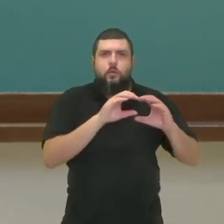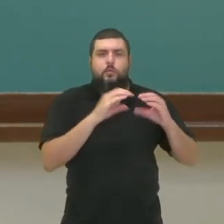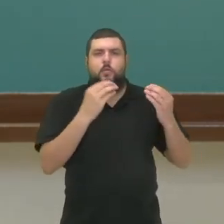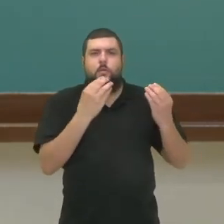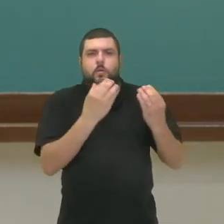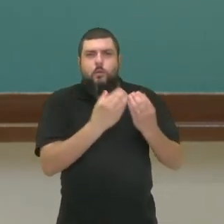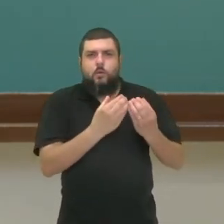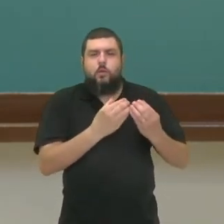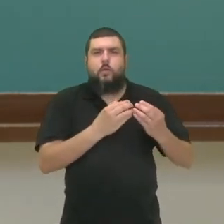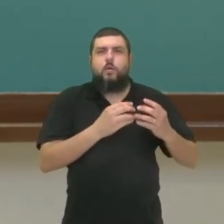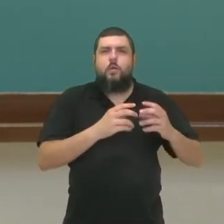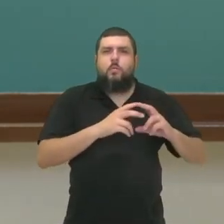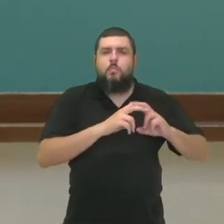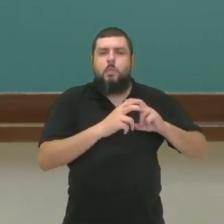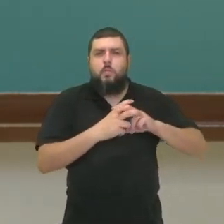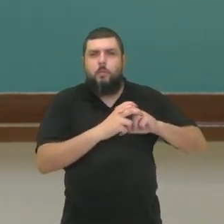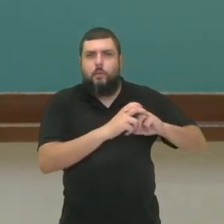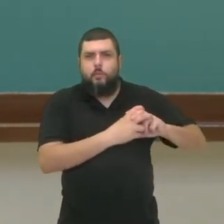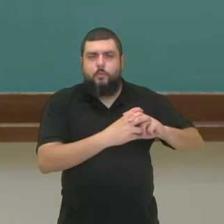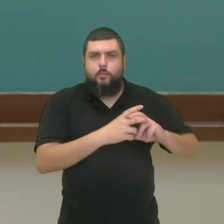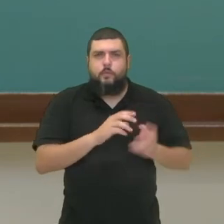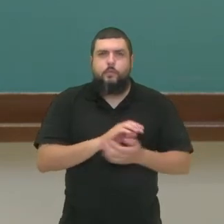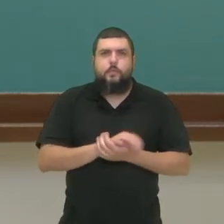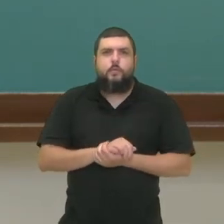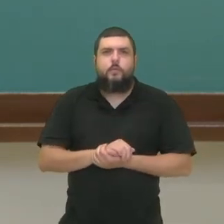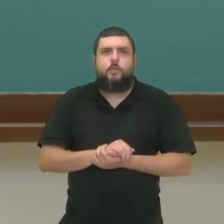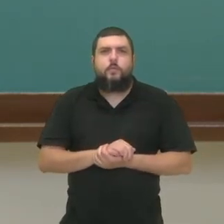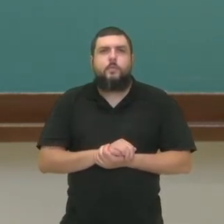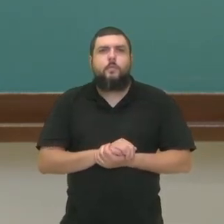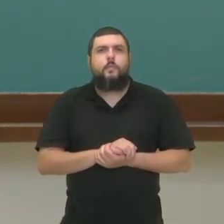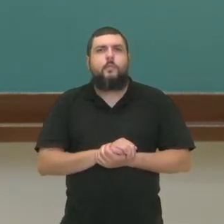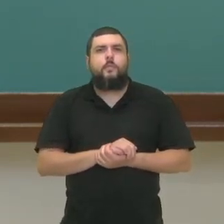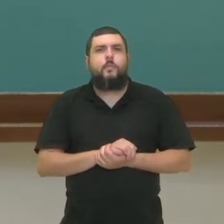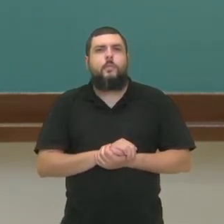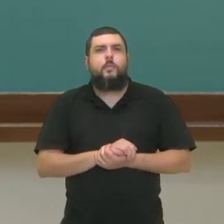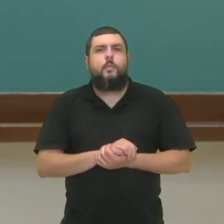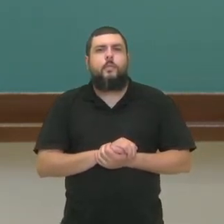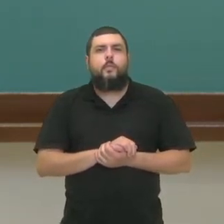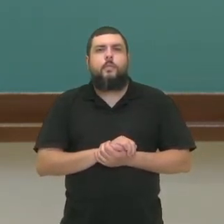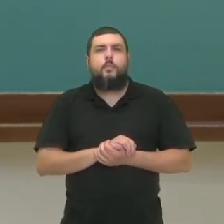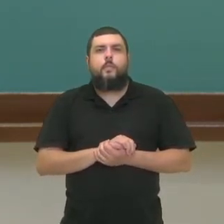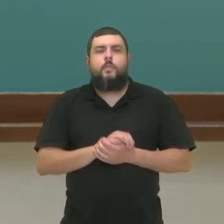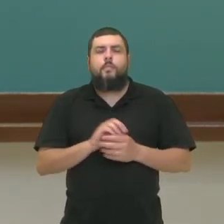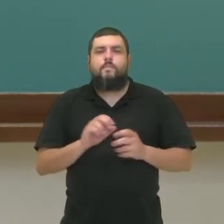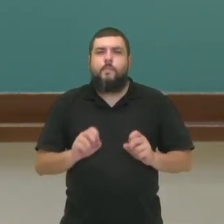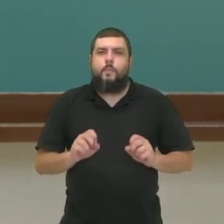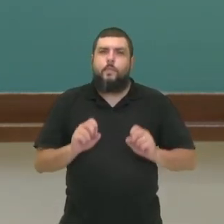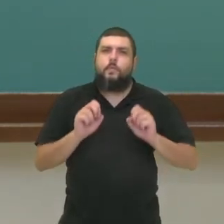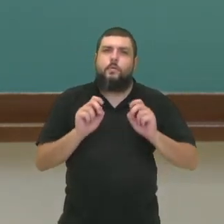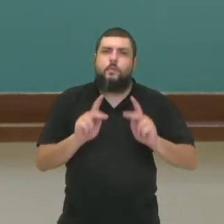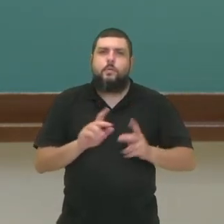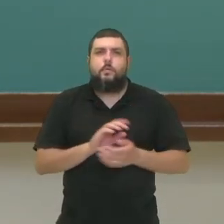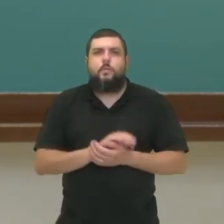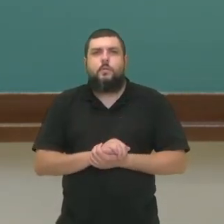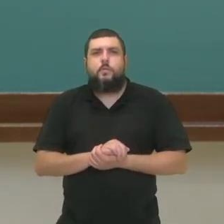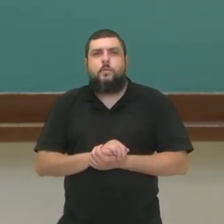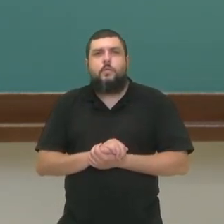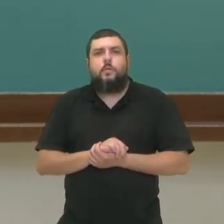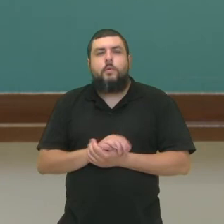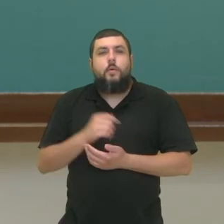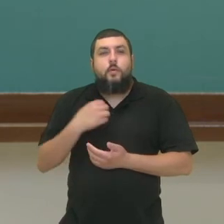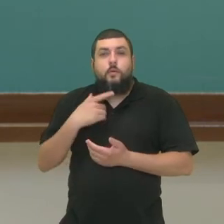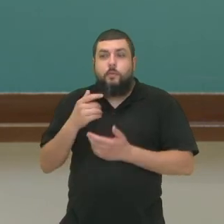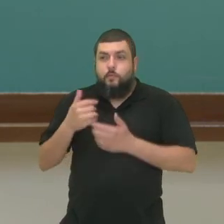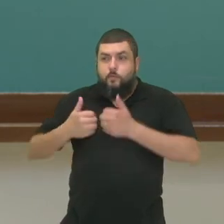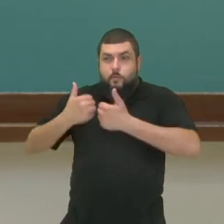eram estádios, com um conceito mais atual, né? Apesar que hoje os estádios mais modernos, né, dos times de futebol